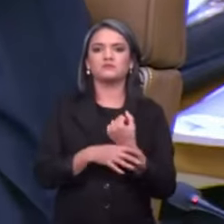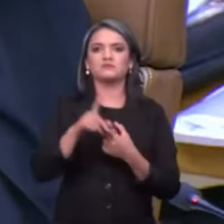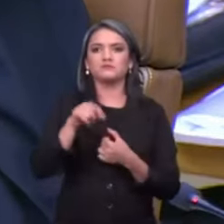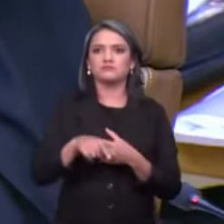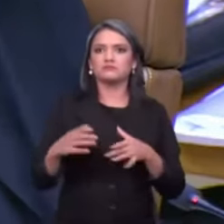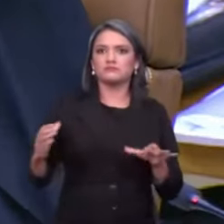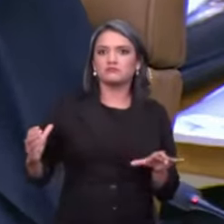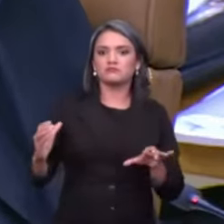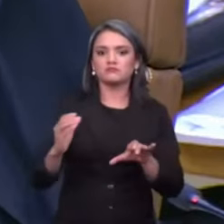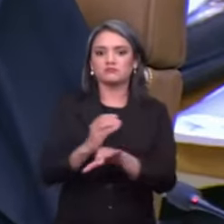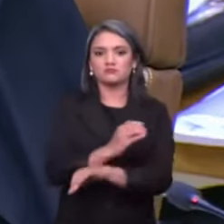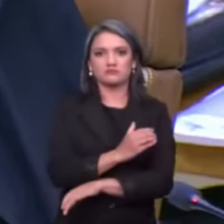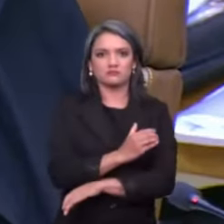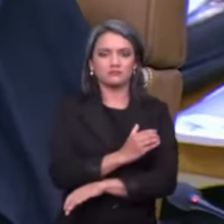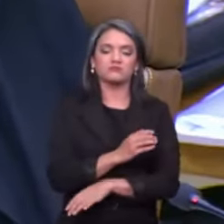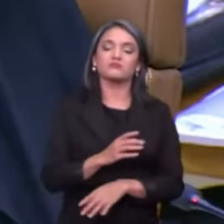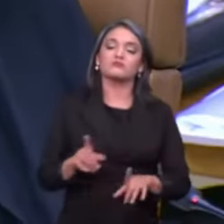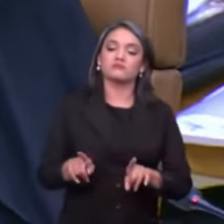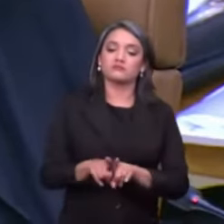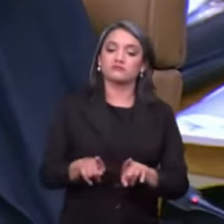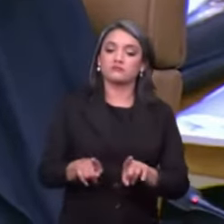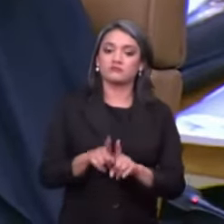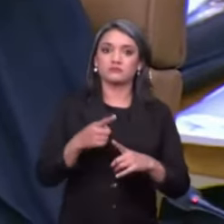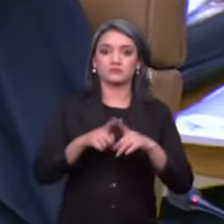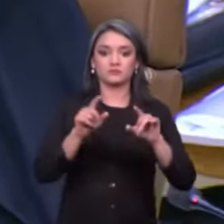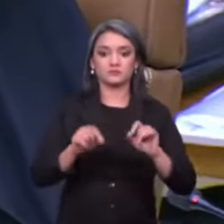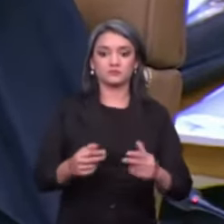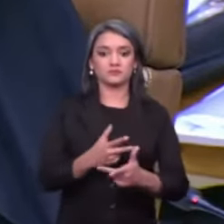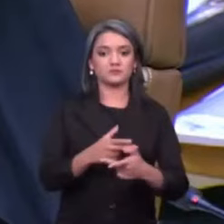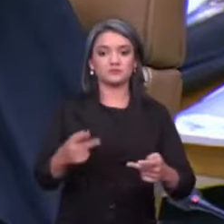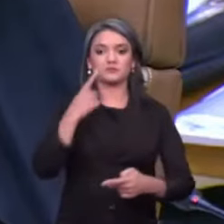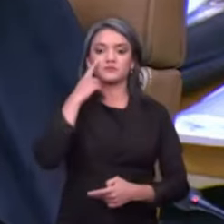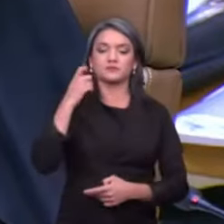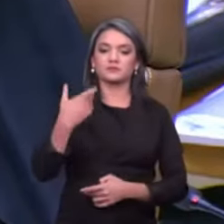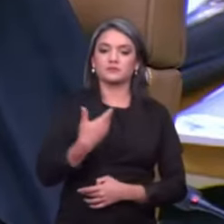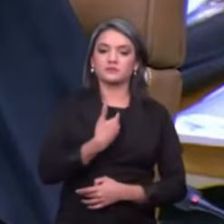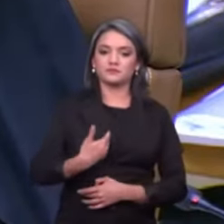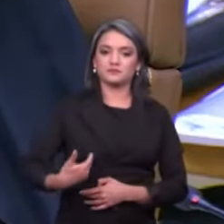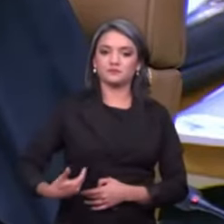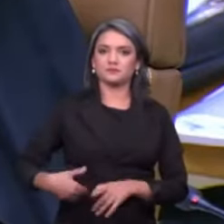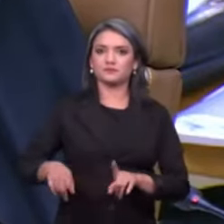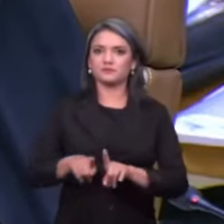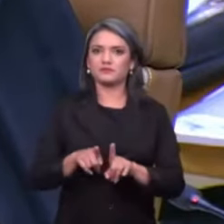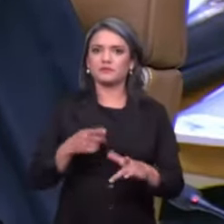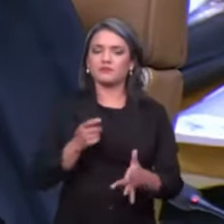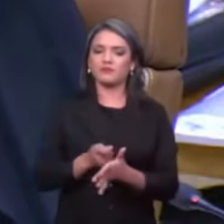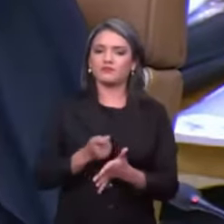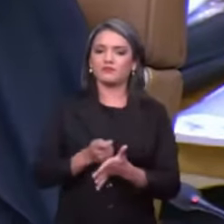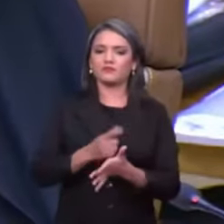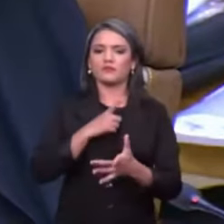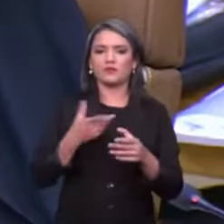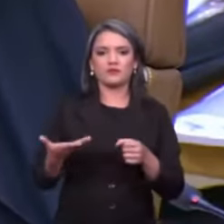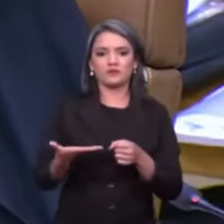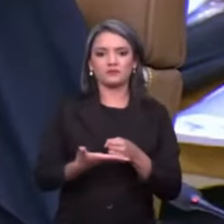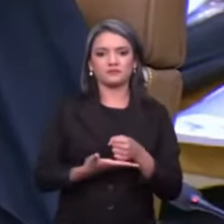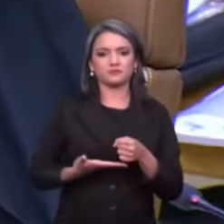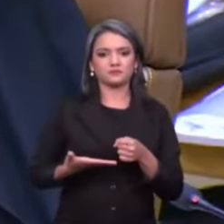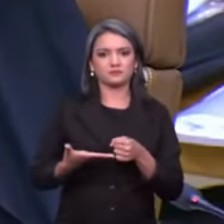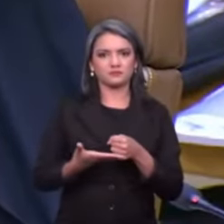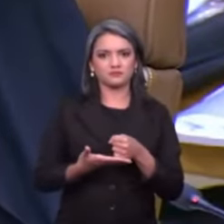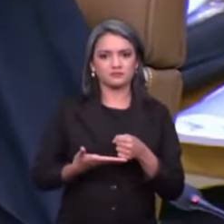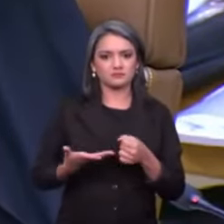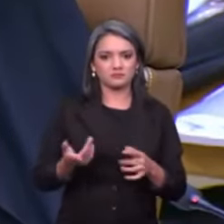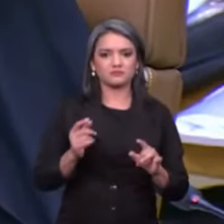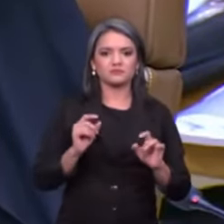absoluto, mesmo porque razões de relevante interesse público ou exigências derivadas do princípio de conveniência